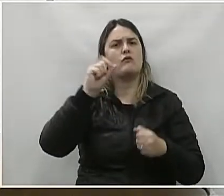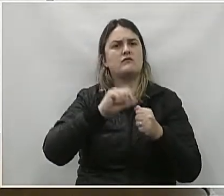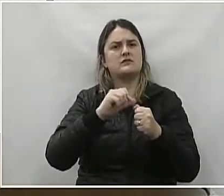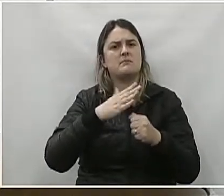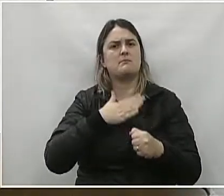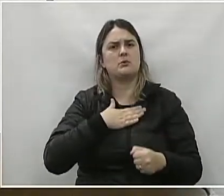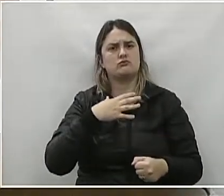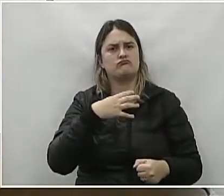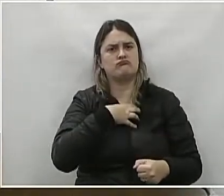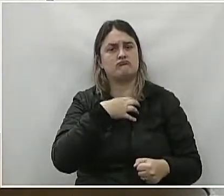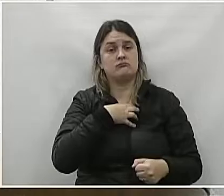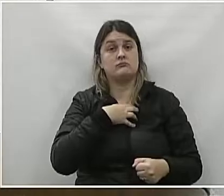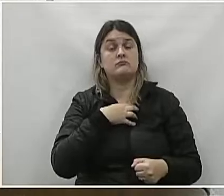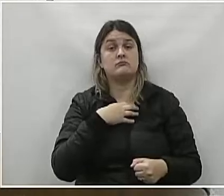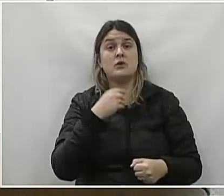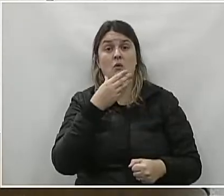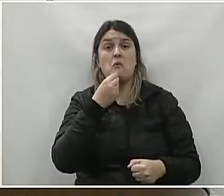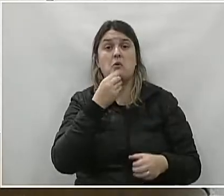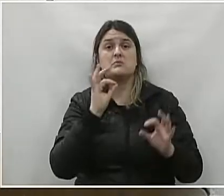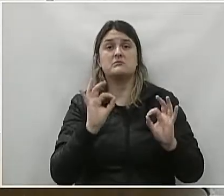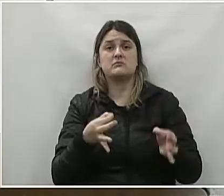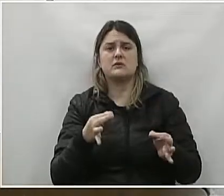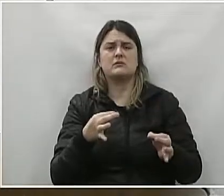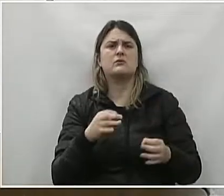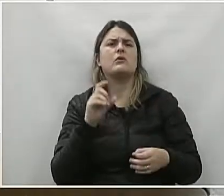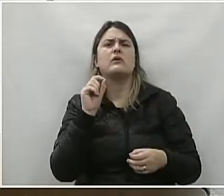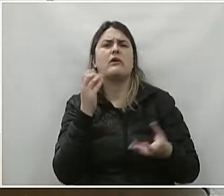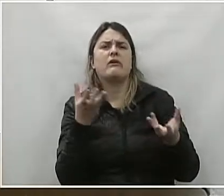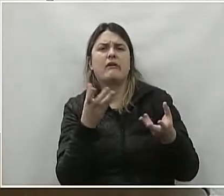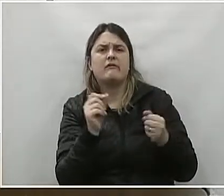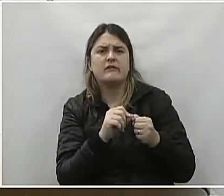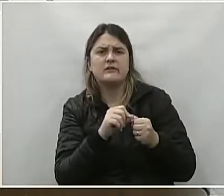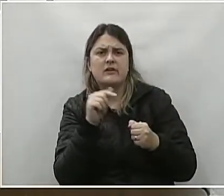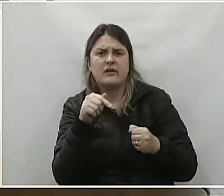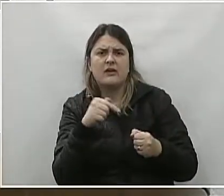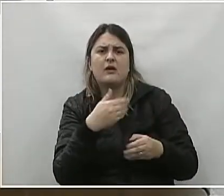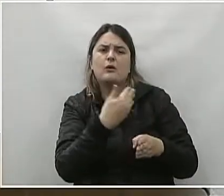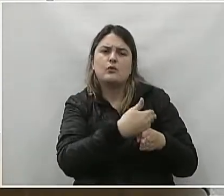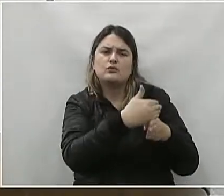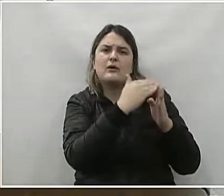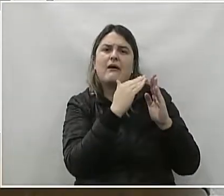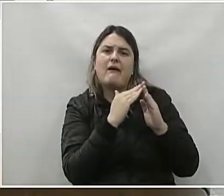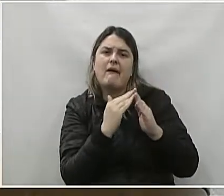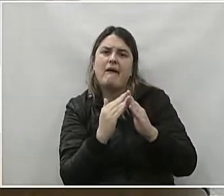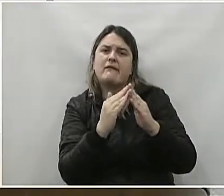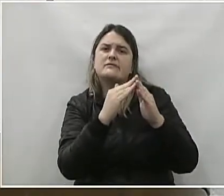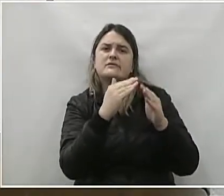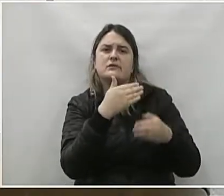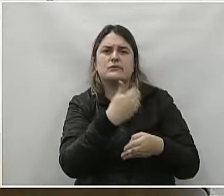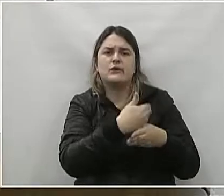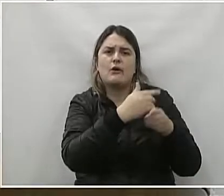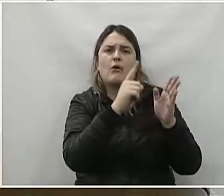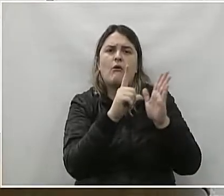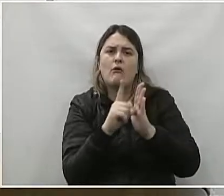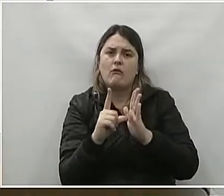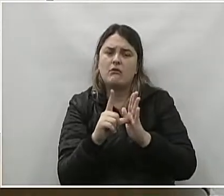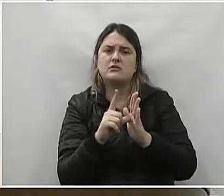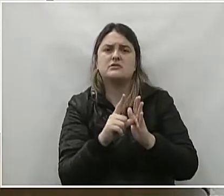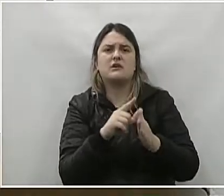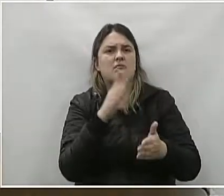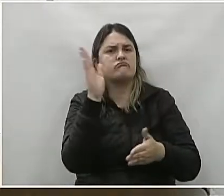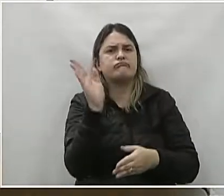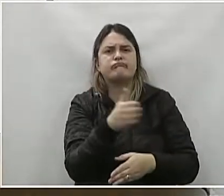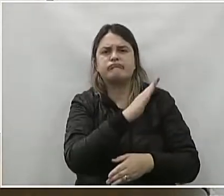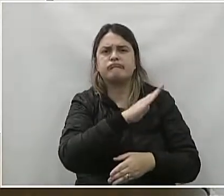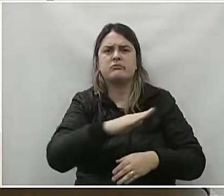meu jeito. E o cara está certo. Agora, o que querem fazer aqui? Construir casa, construir loja e acabar